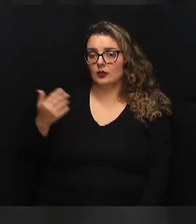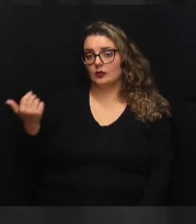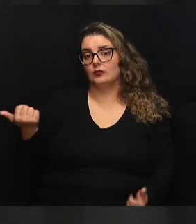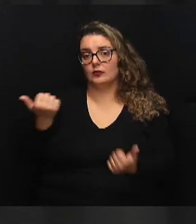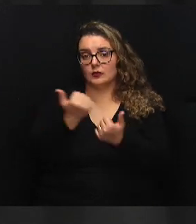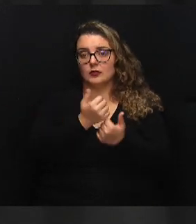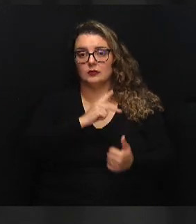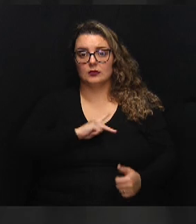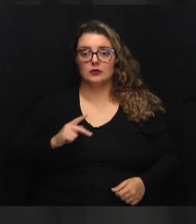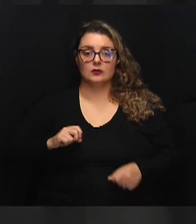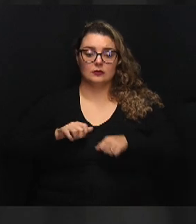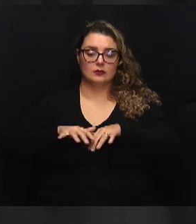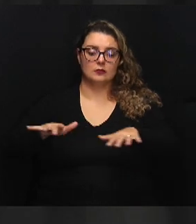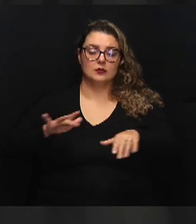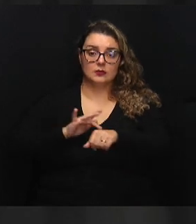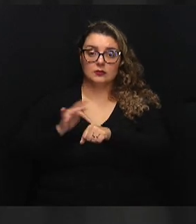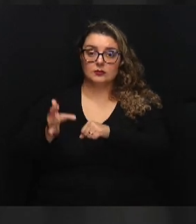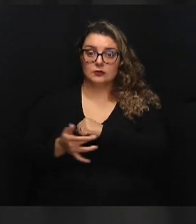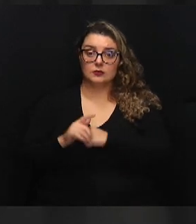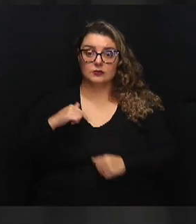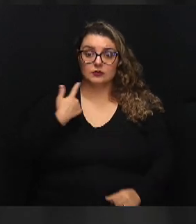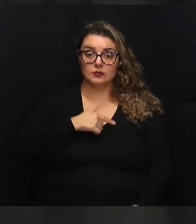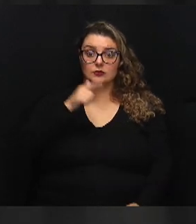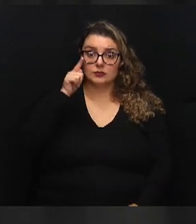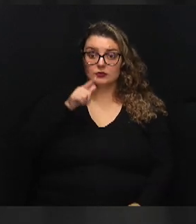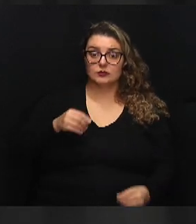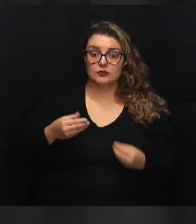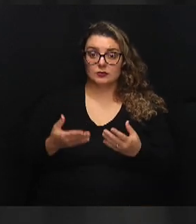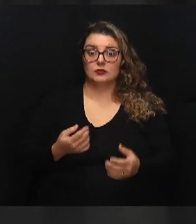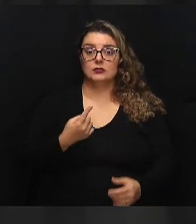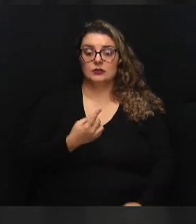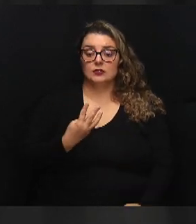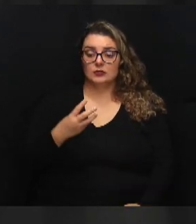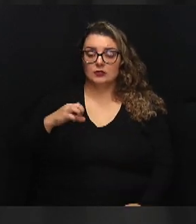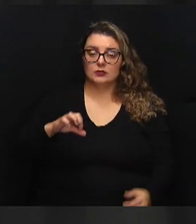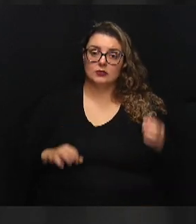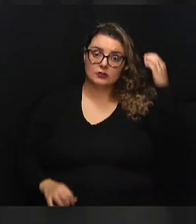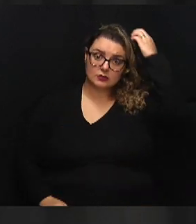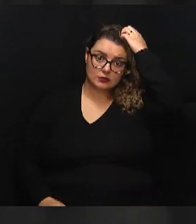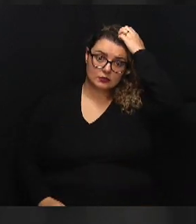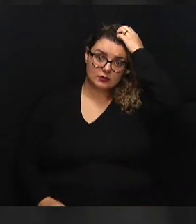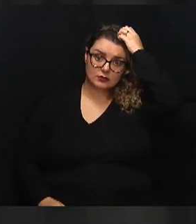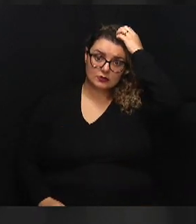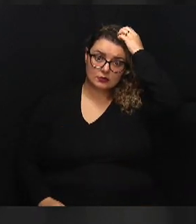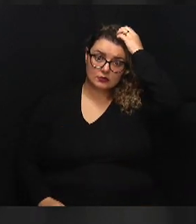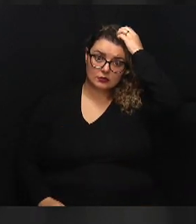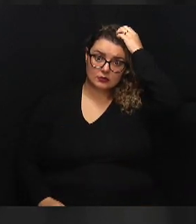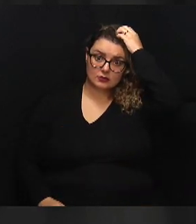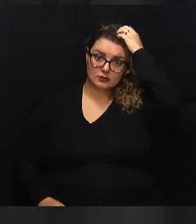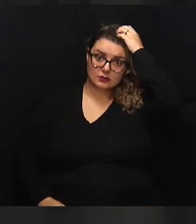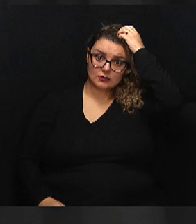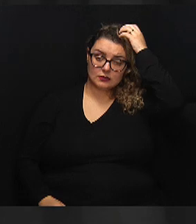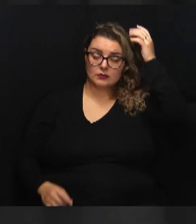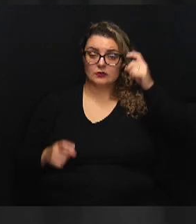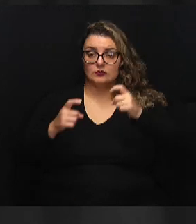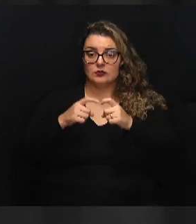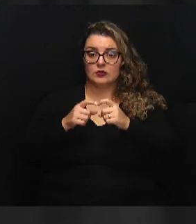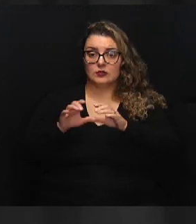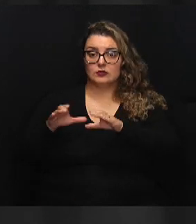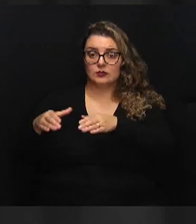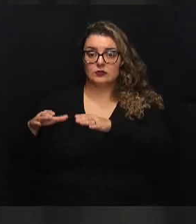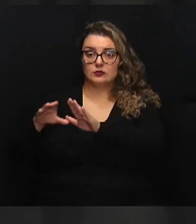nas nossas redes sociais. Nós conseguimos trazer mais 139 médicos do Mais Médicos. Nós